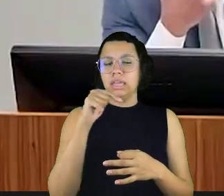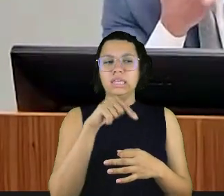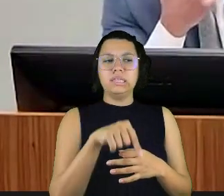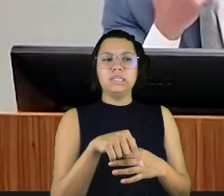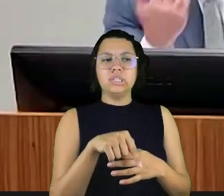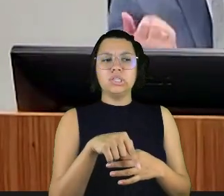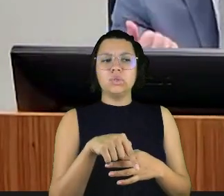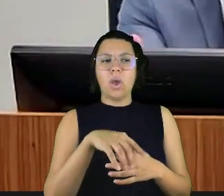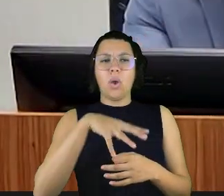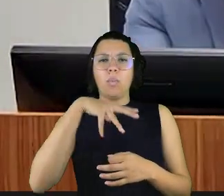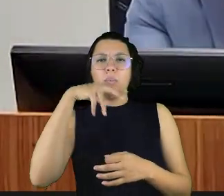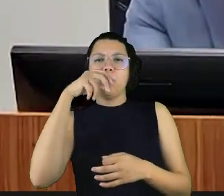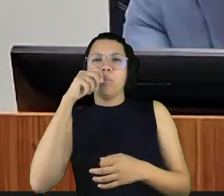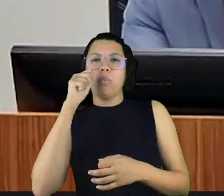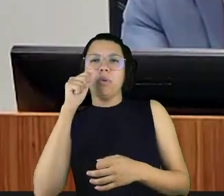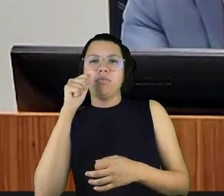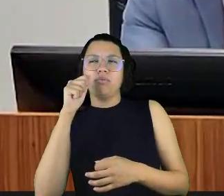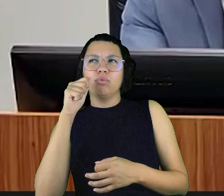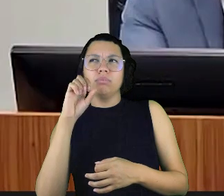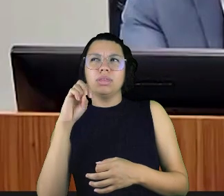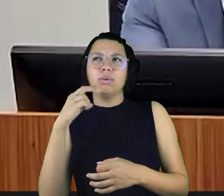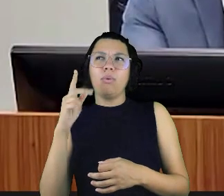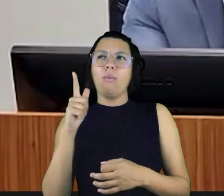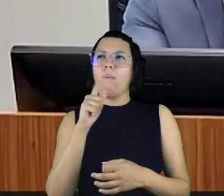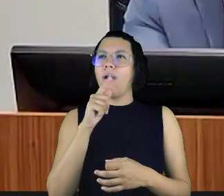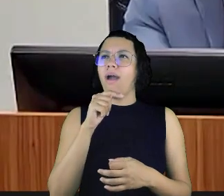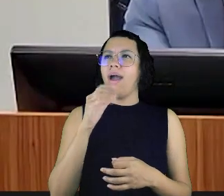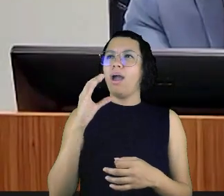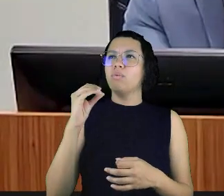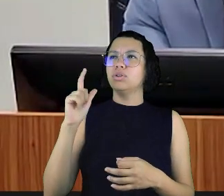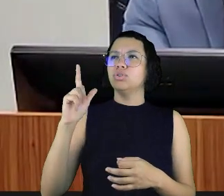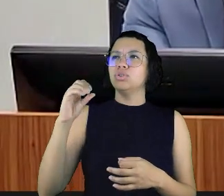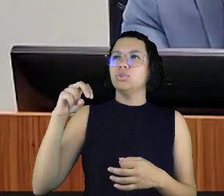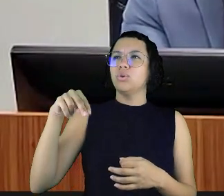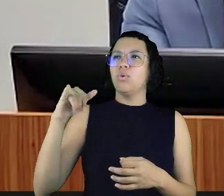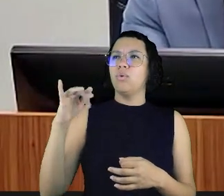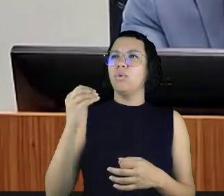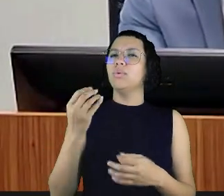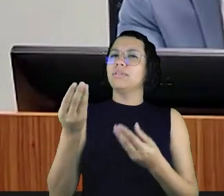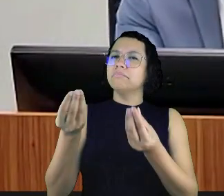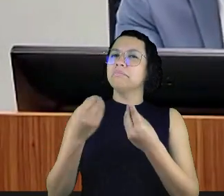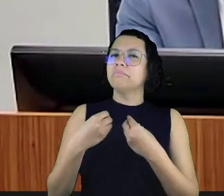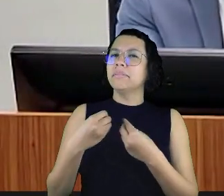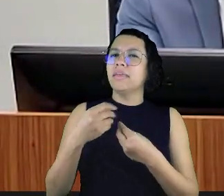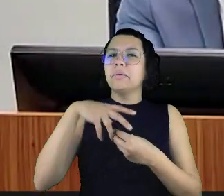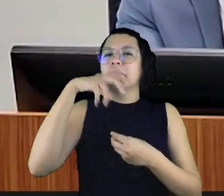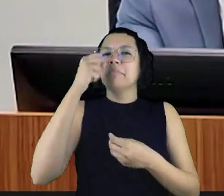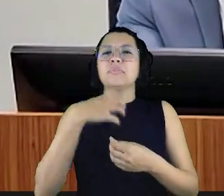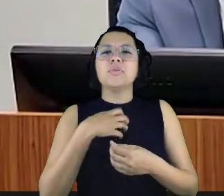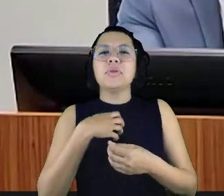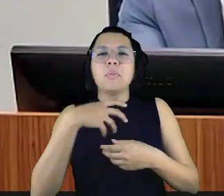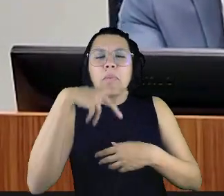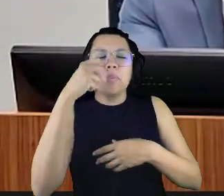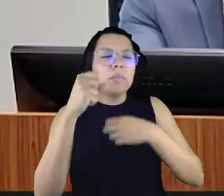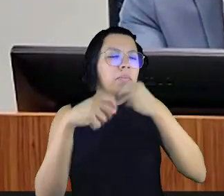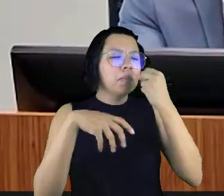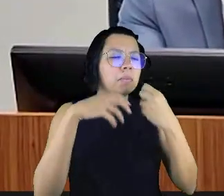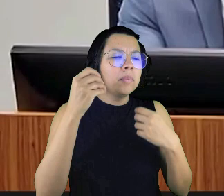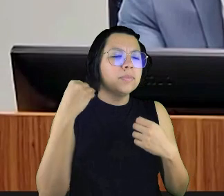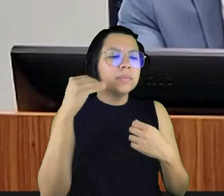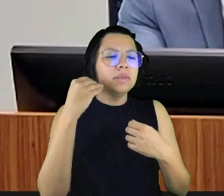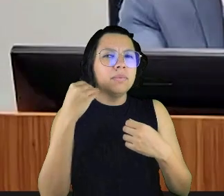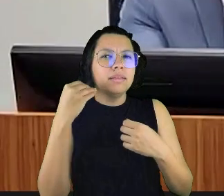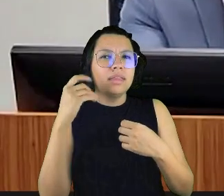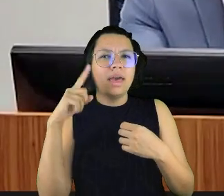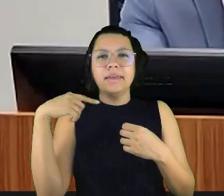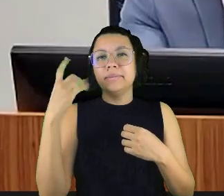colônia. Me deem amostras. Eu vou usar e aí Só depois eu precisa ver a decido. fixação. Depois, Água de colônia não